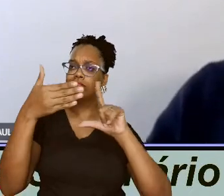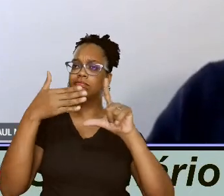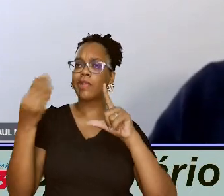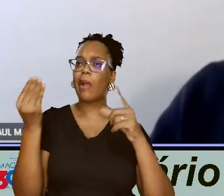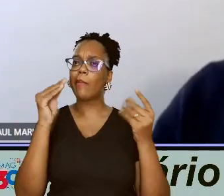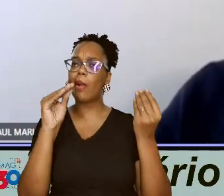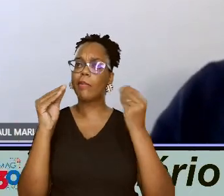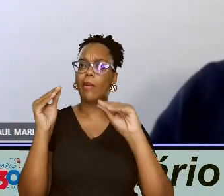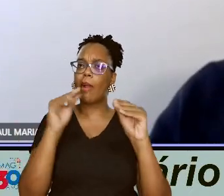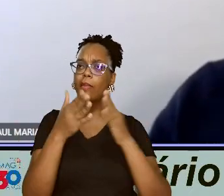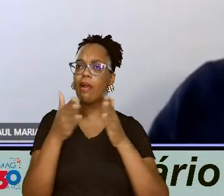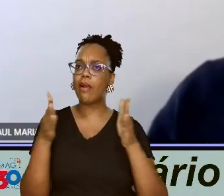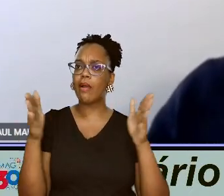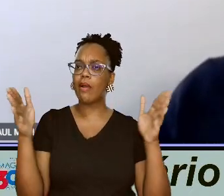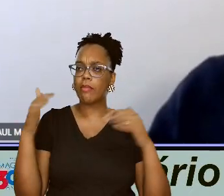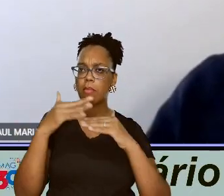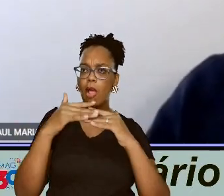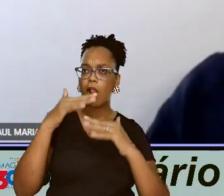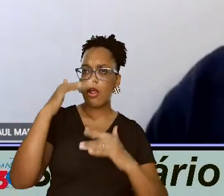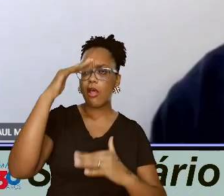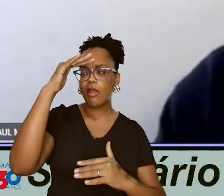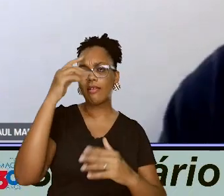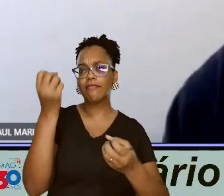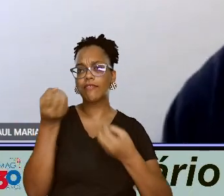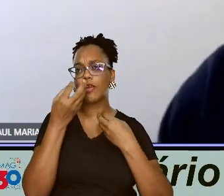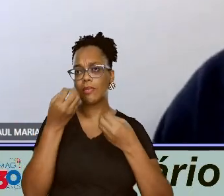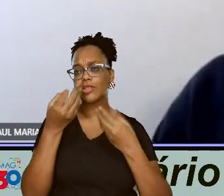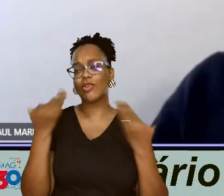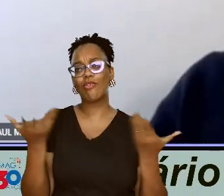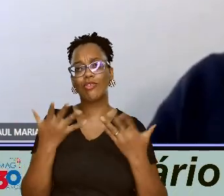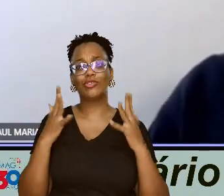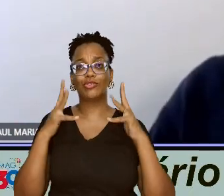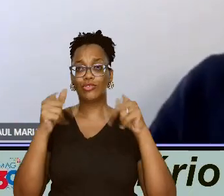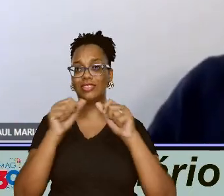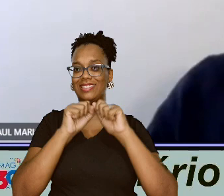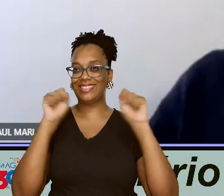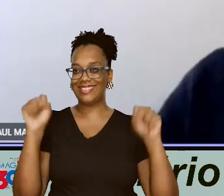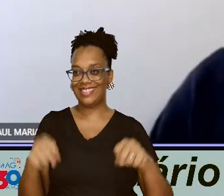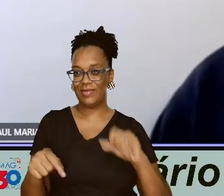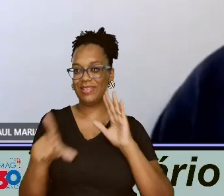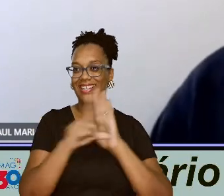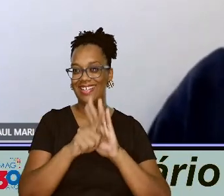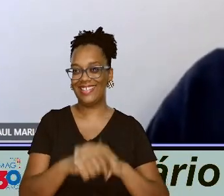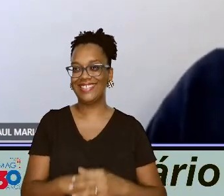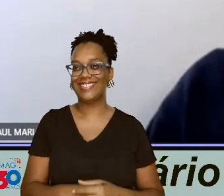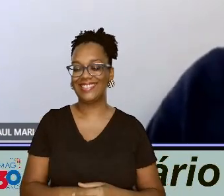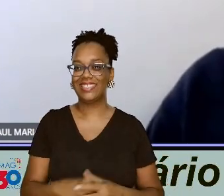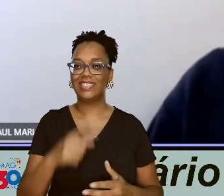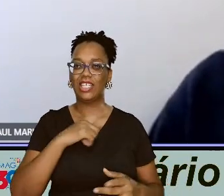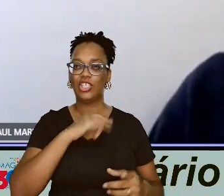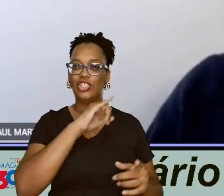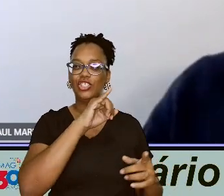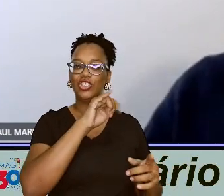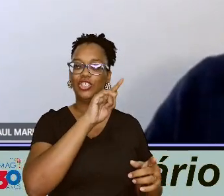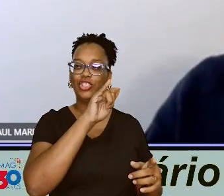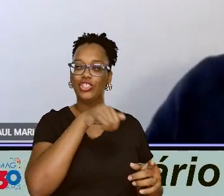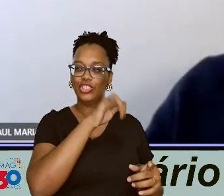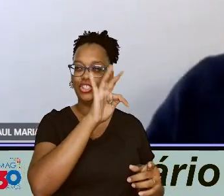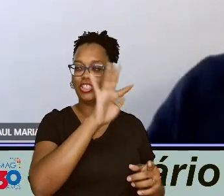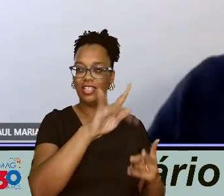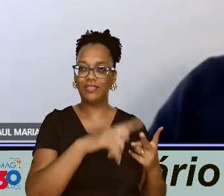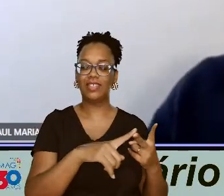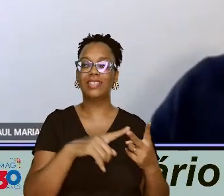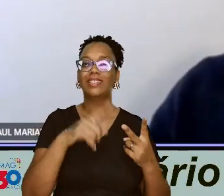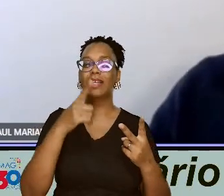complementados, ampliados, onde nós temos informações hoje de todos os sistemas, né, dos legados, do sistema do GEF, da primeira instância do MAMPS,